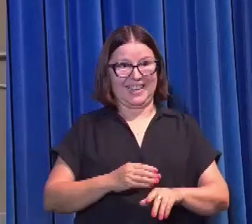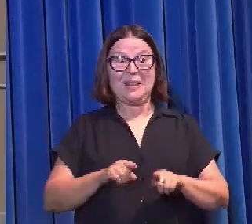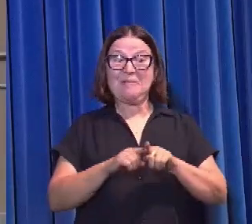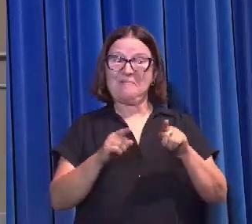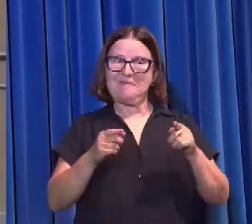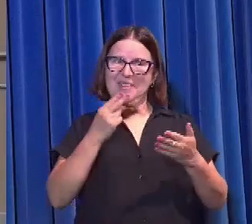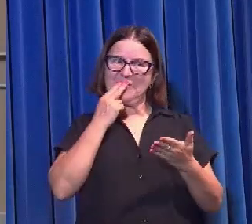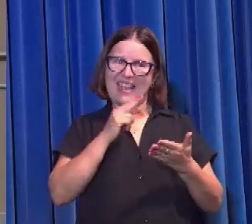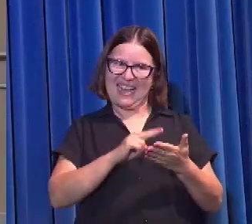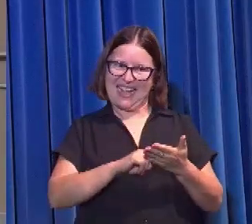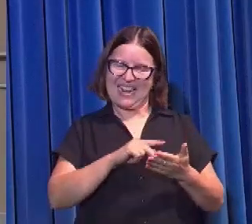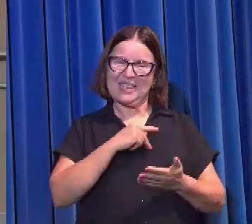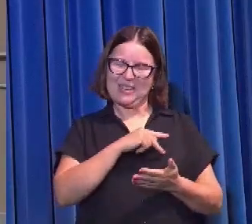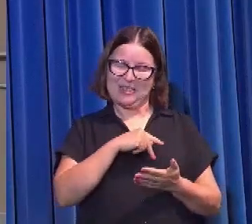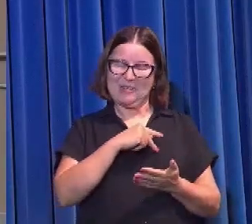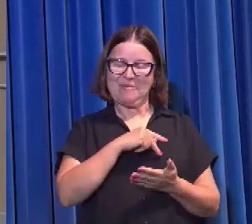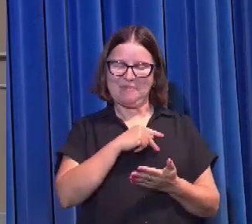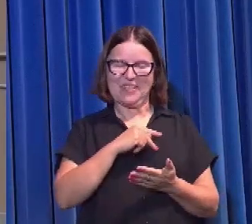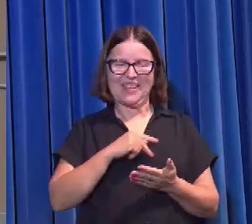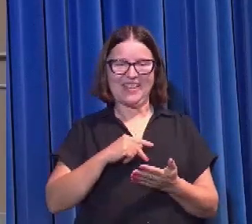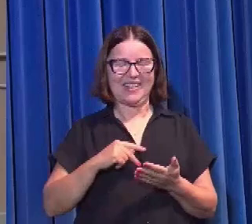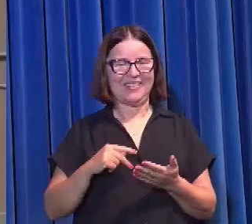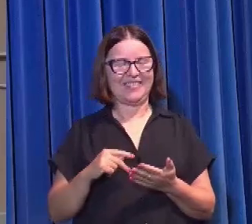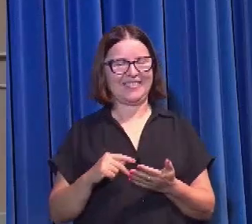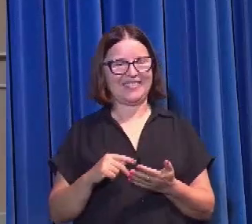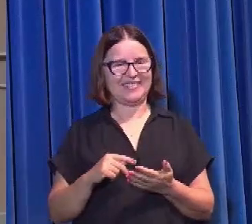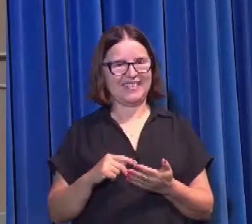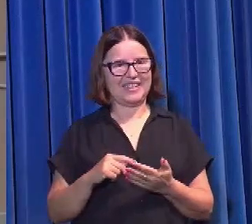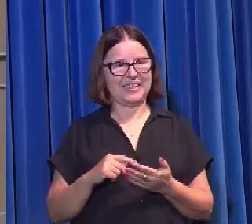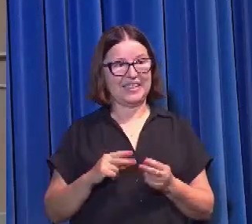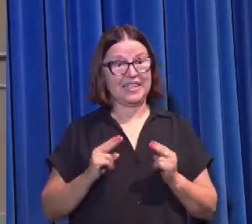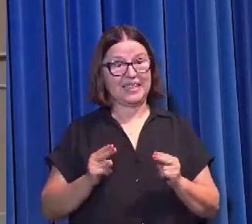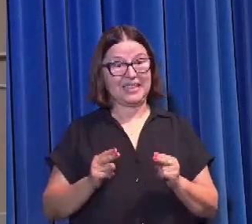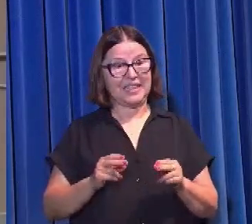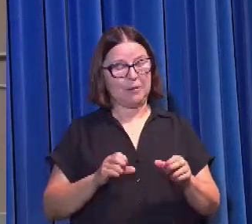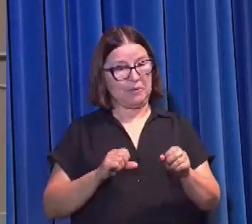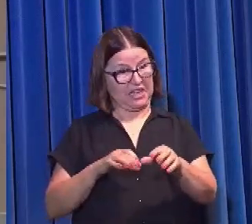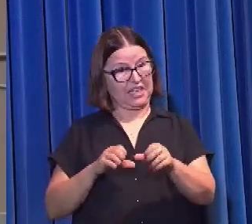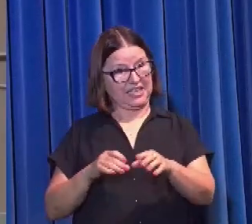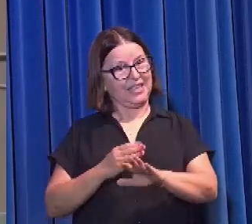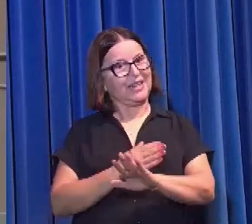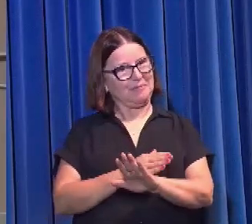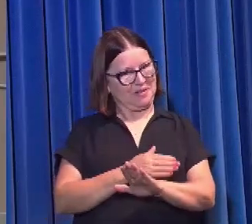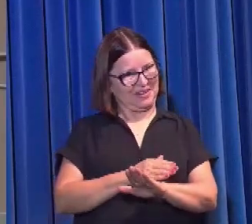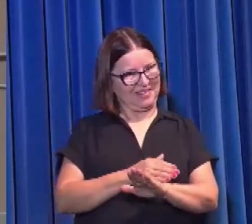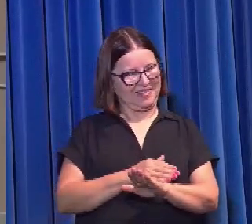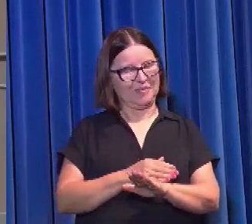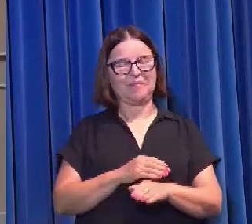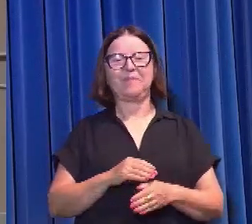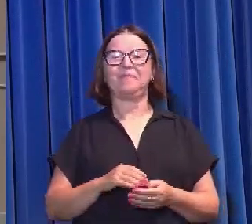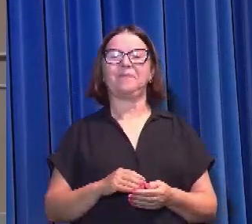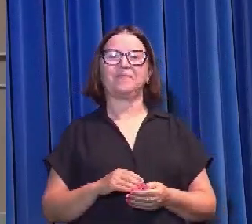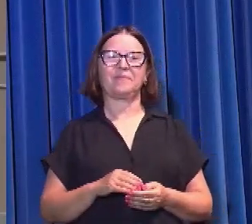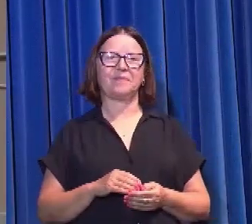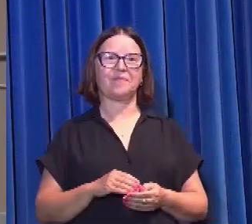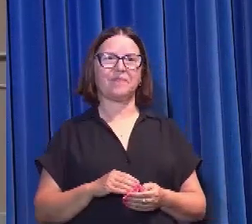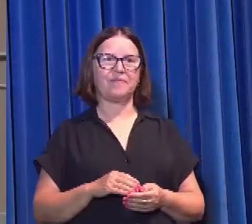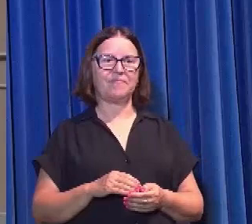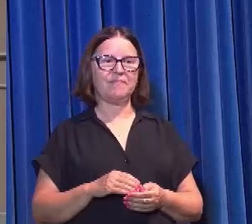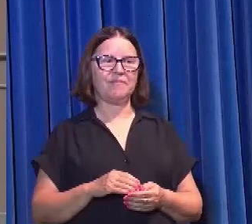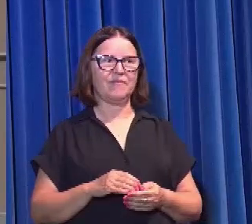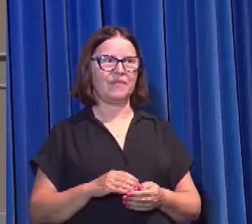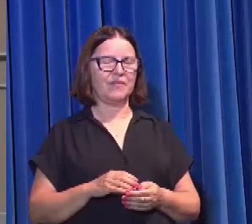e todas as demais, todas as cartas, elas têm sempre doutrina e prática. Então, os 3